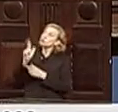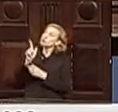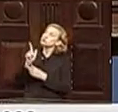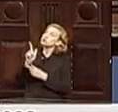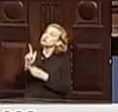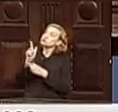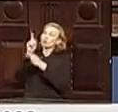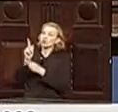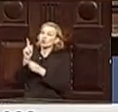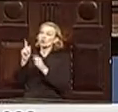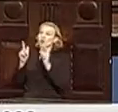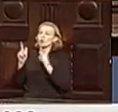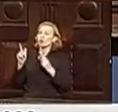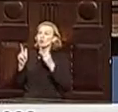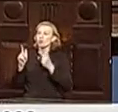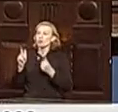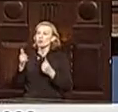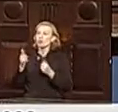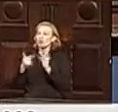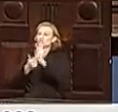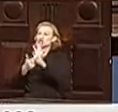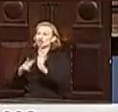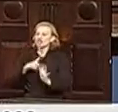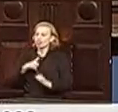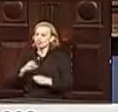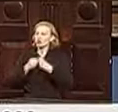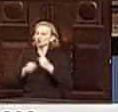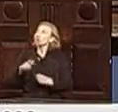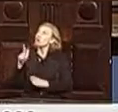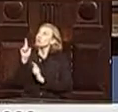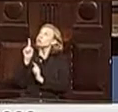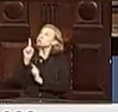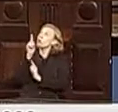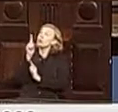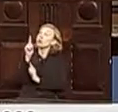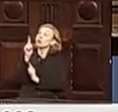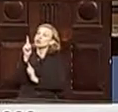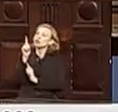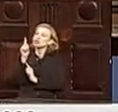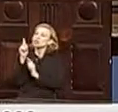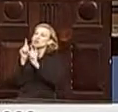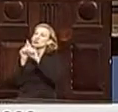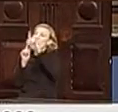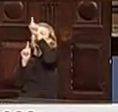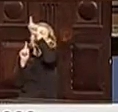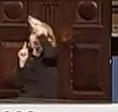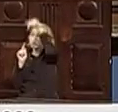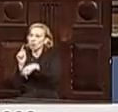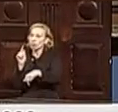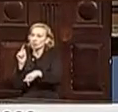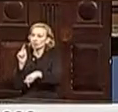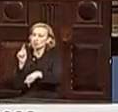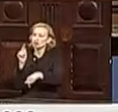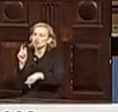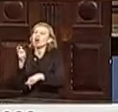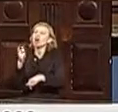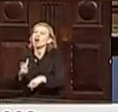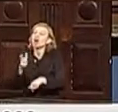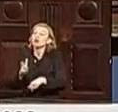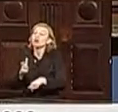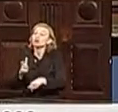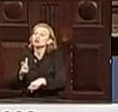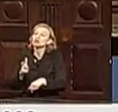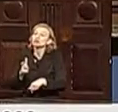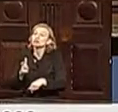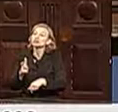de força, quando ela desce com a mesma velocidade que saiu do fuzil, no movimento de